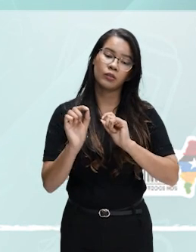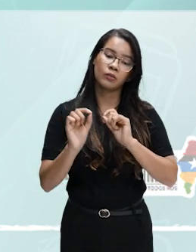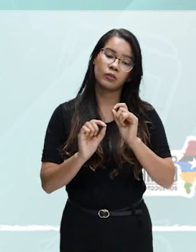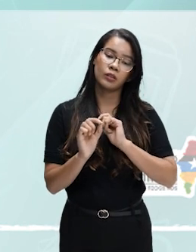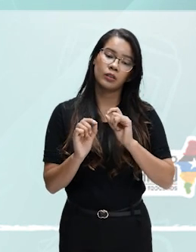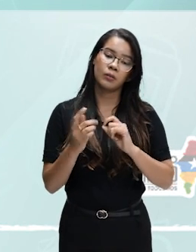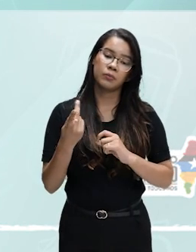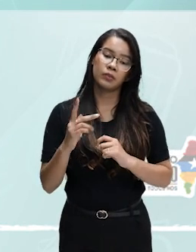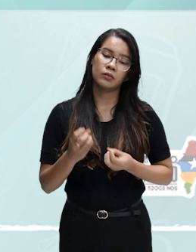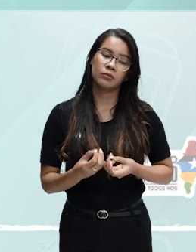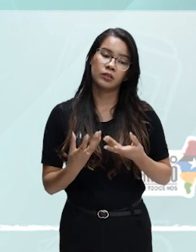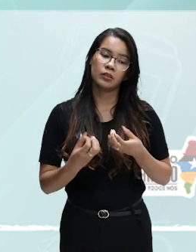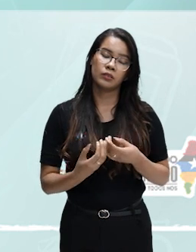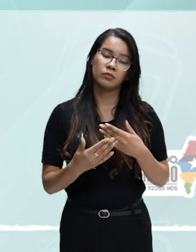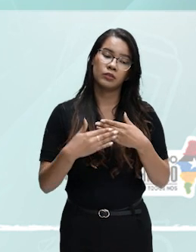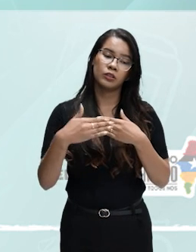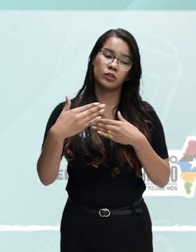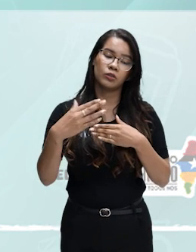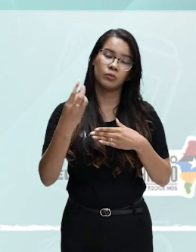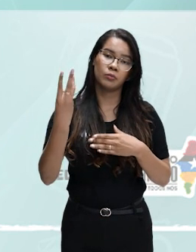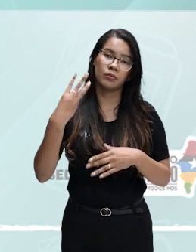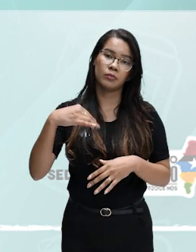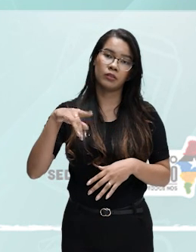energético para produzi-lo a partir do milho.